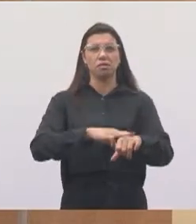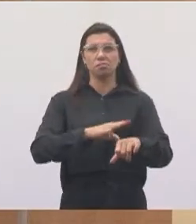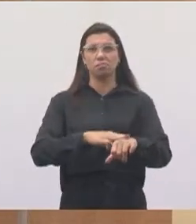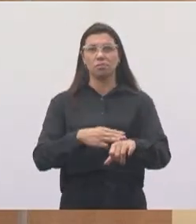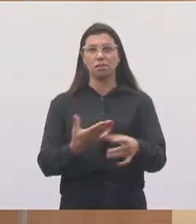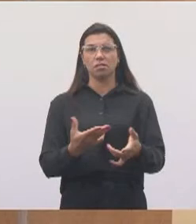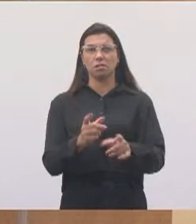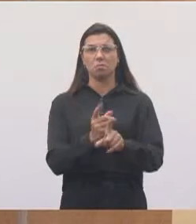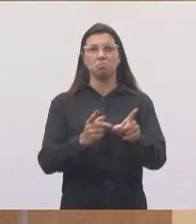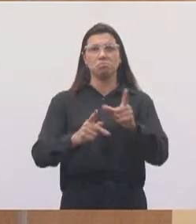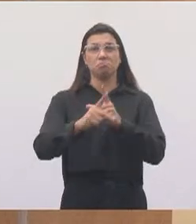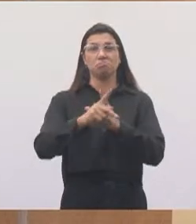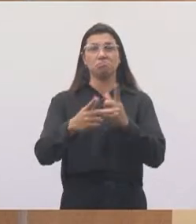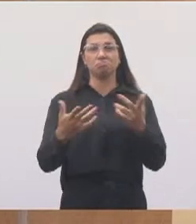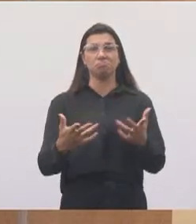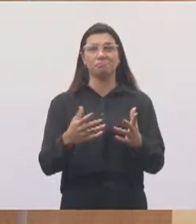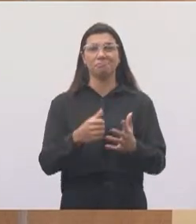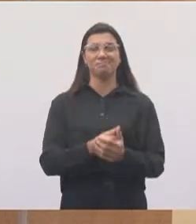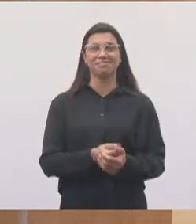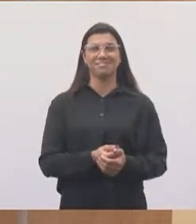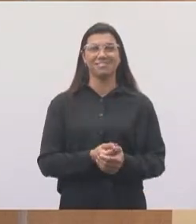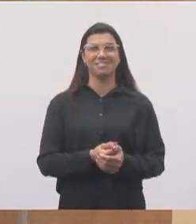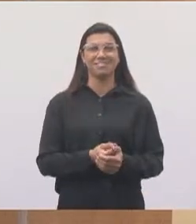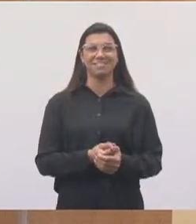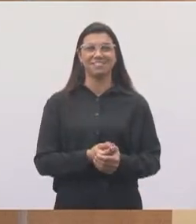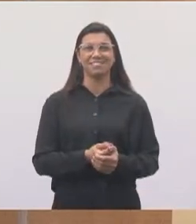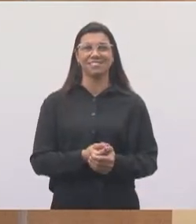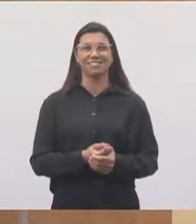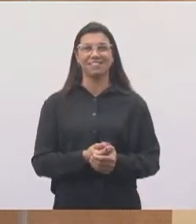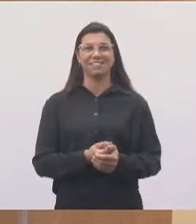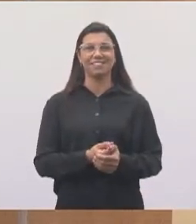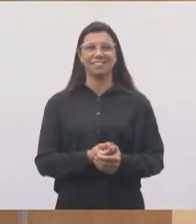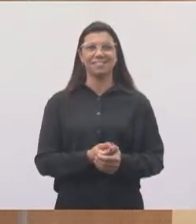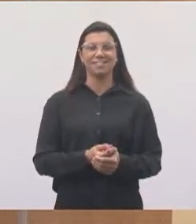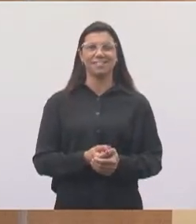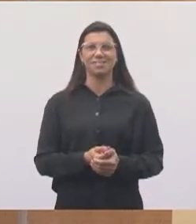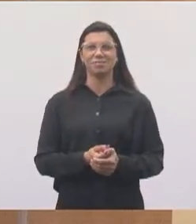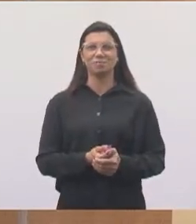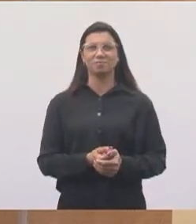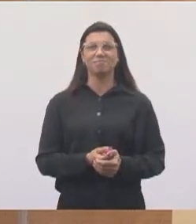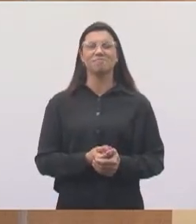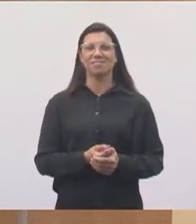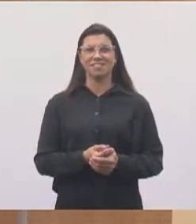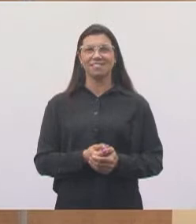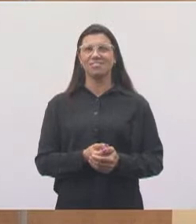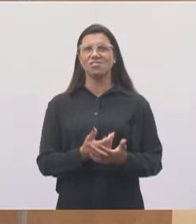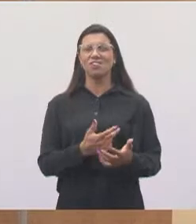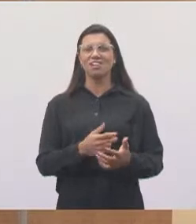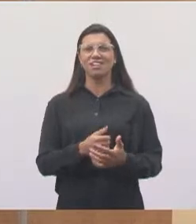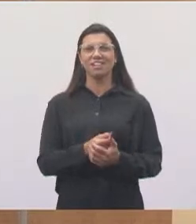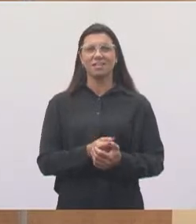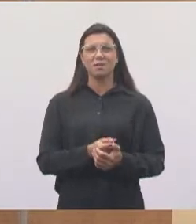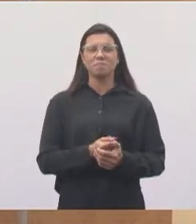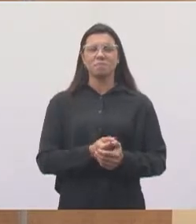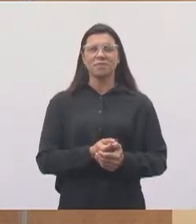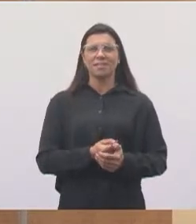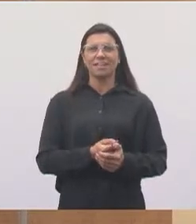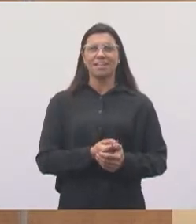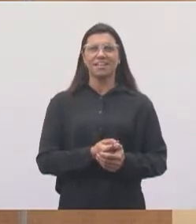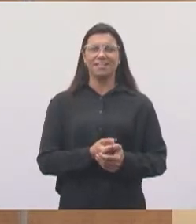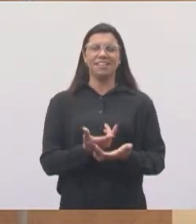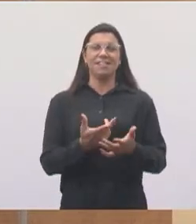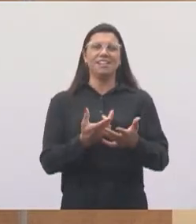previdenciárias, conforme apurados na última avaliação atuarial, realizado no presente exercício.